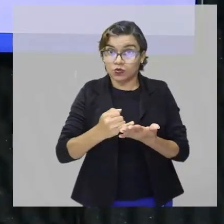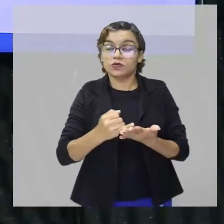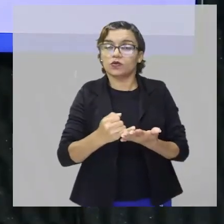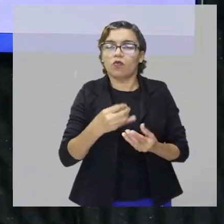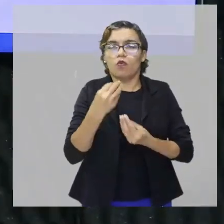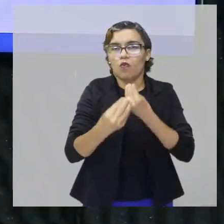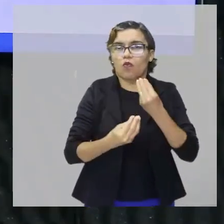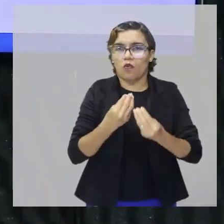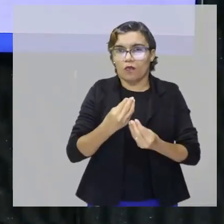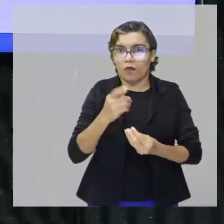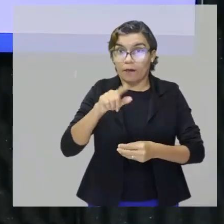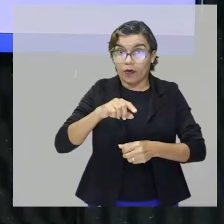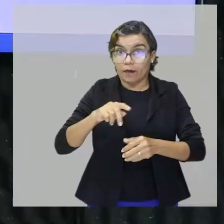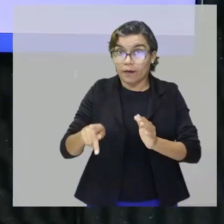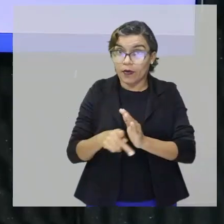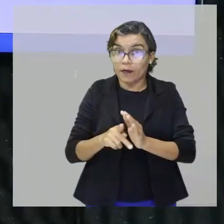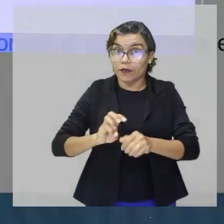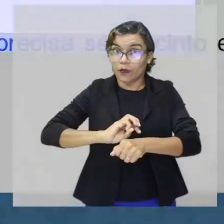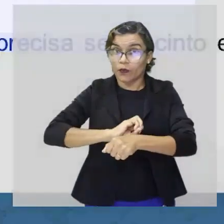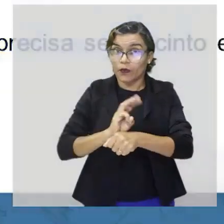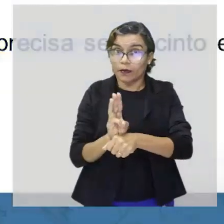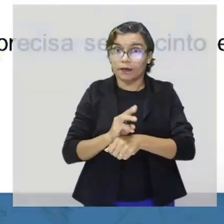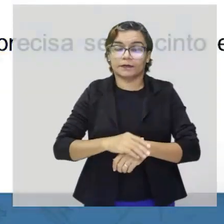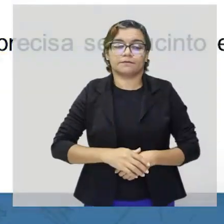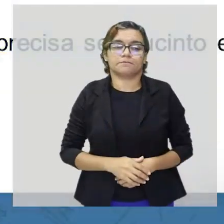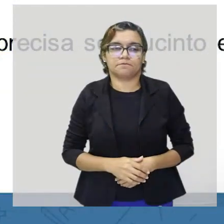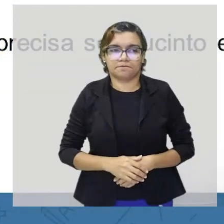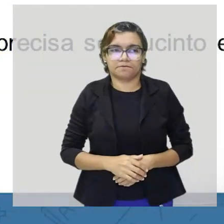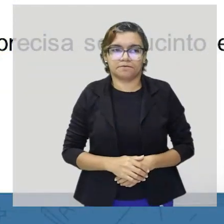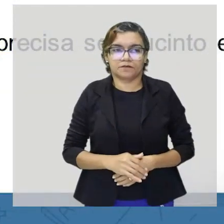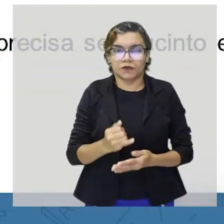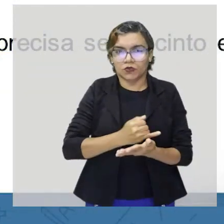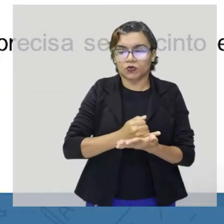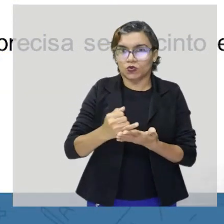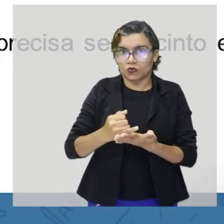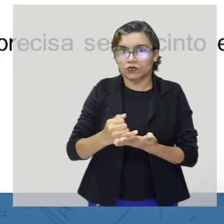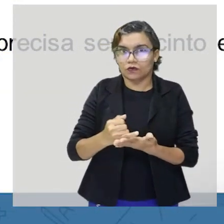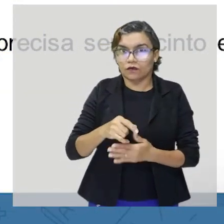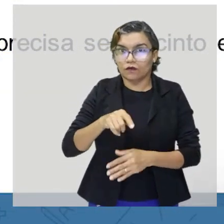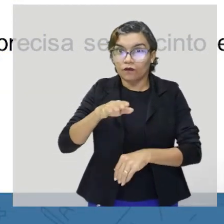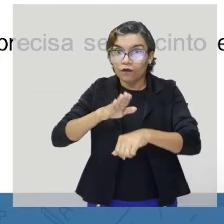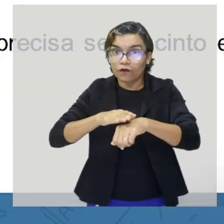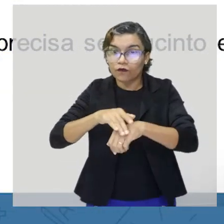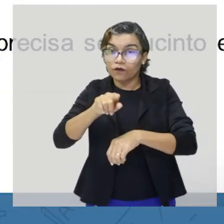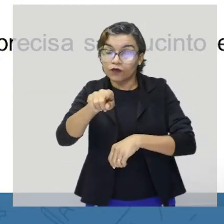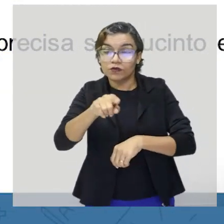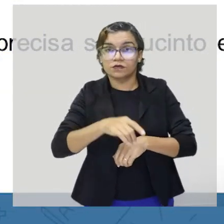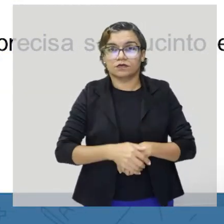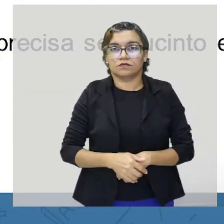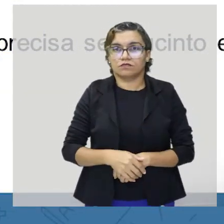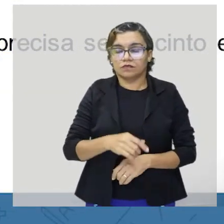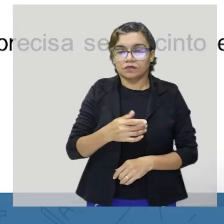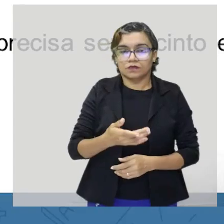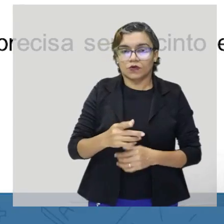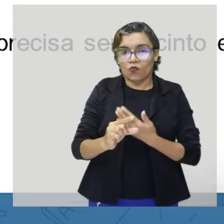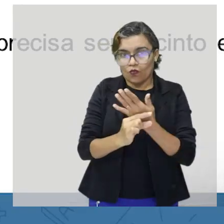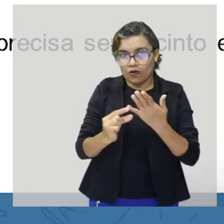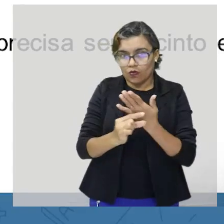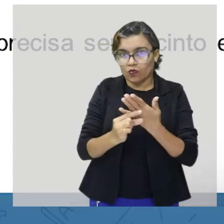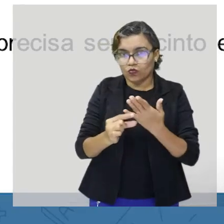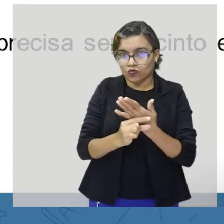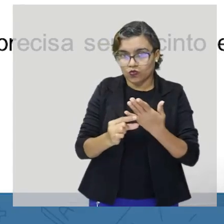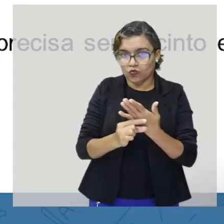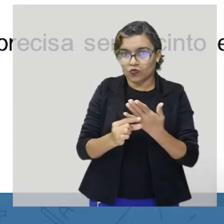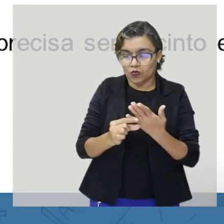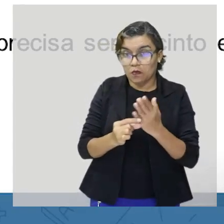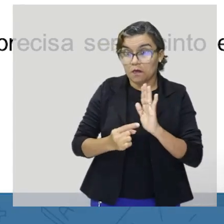é PAIS-UEMA. Na introdução, o autor, ou seja, você, vai chamar a atenção do leitor, ou seja,